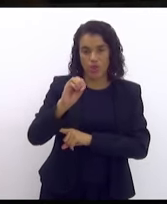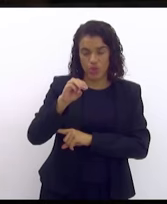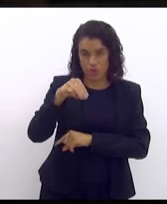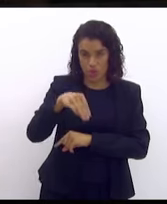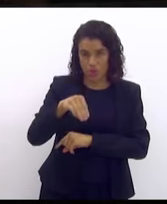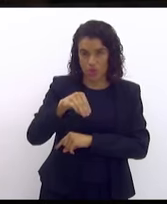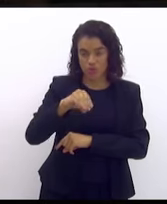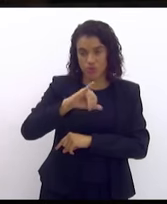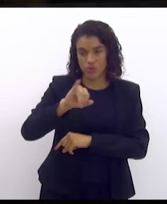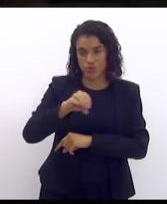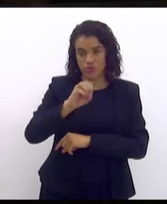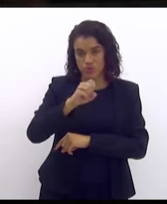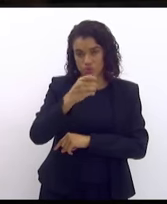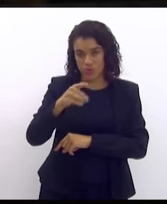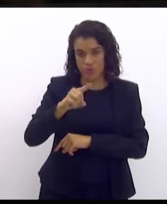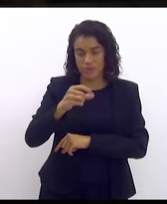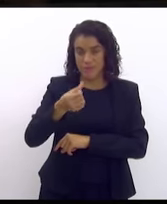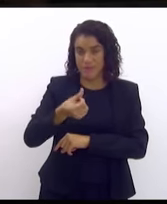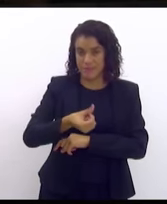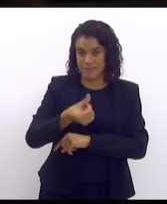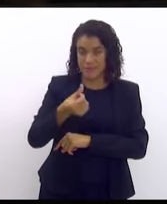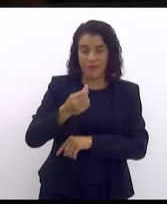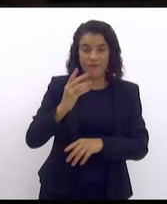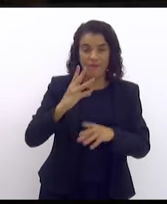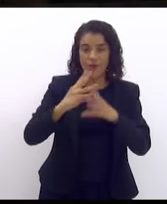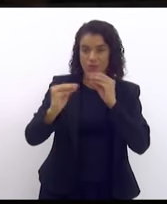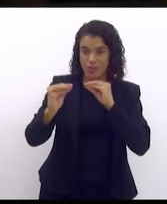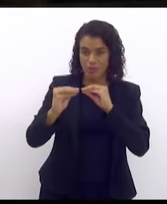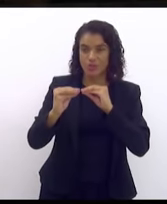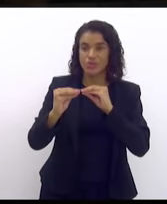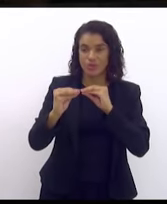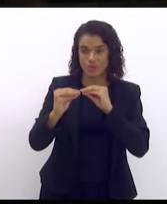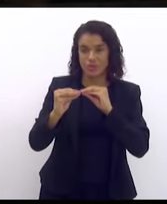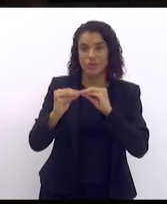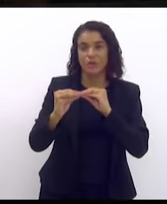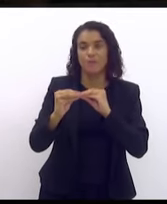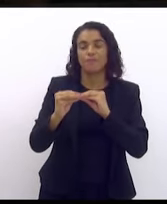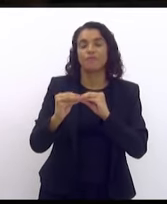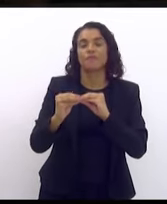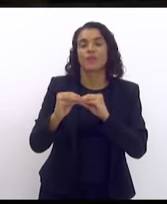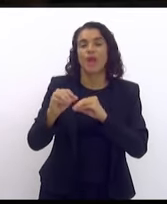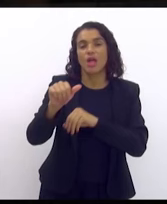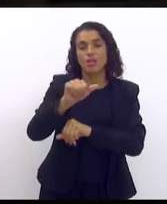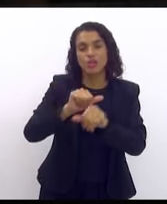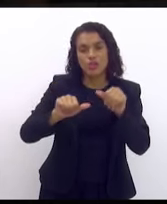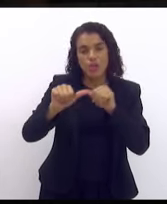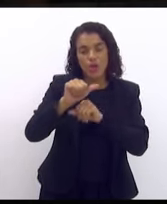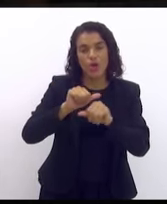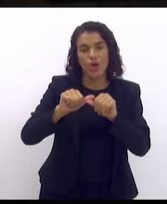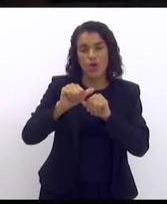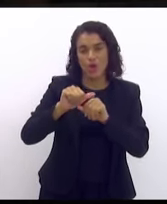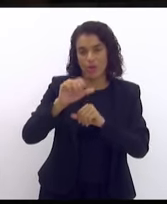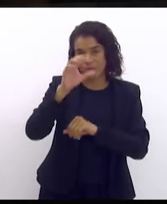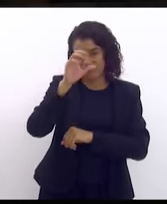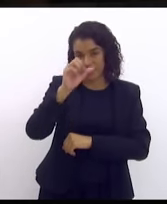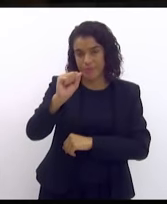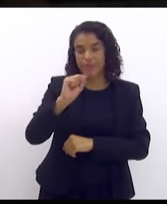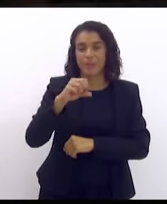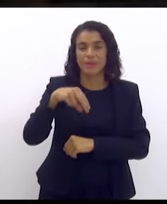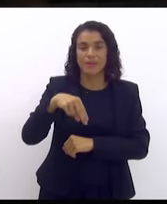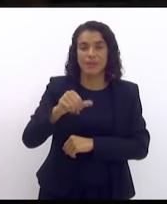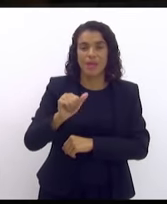especificamente expulso e Fugindo dos Franceses especificamente das tropas de Napoleão Bonaparte